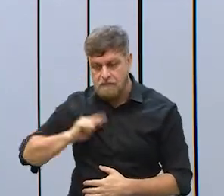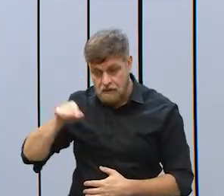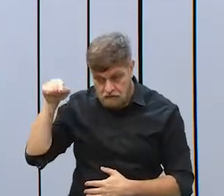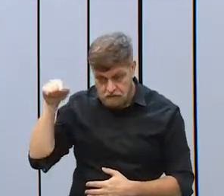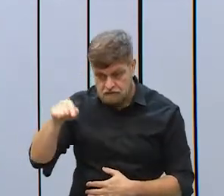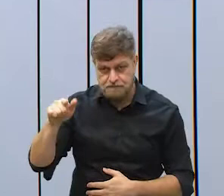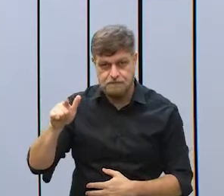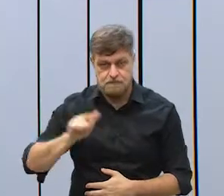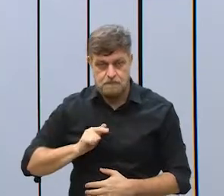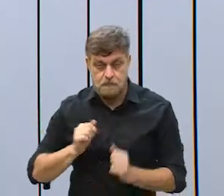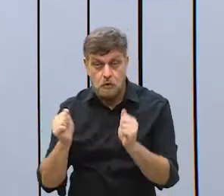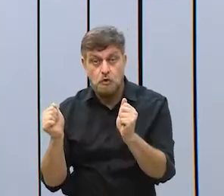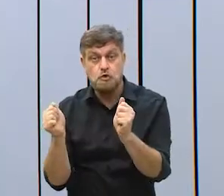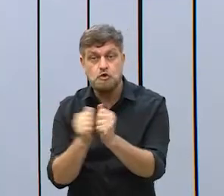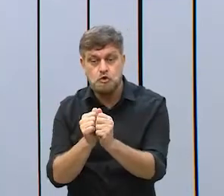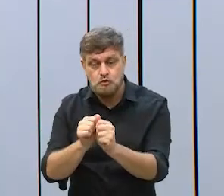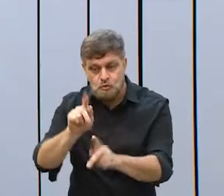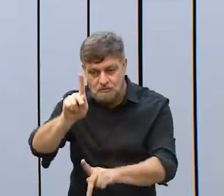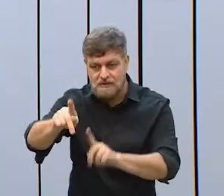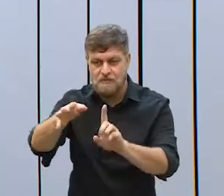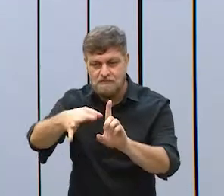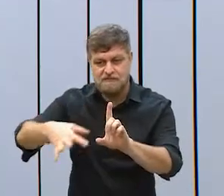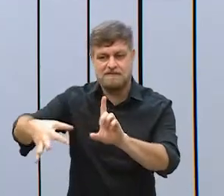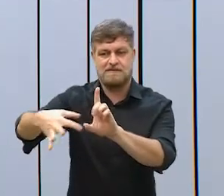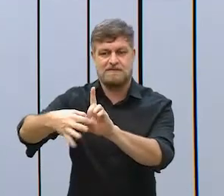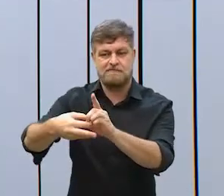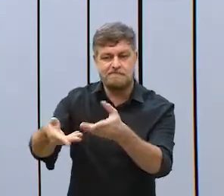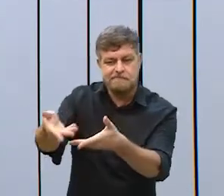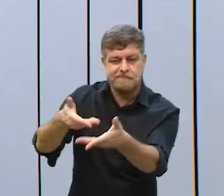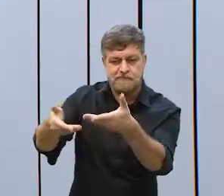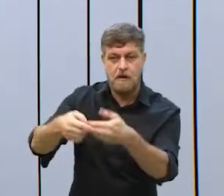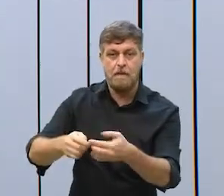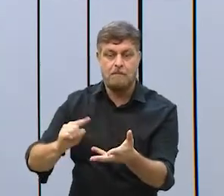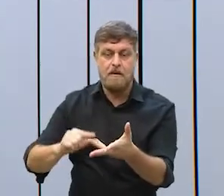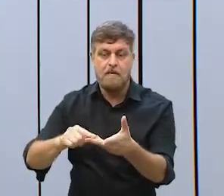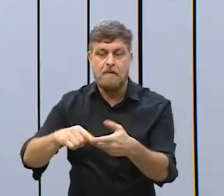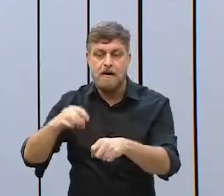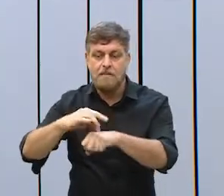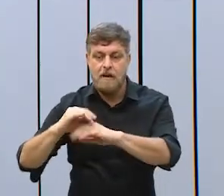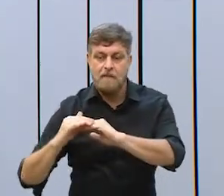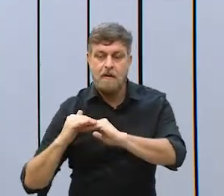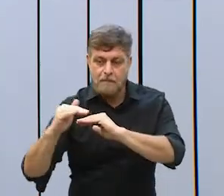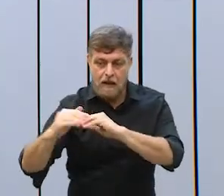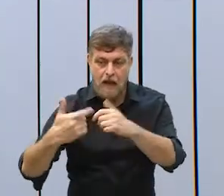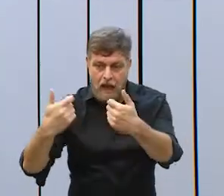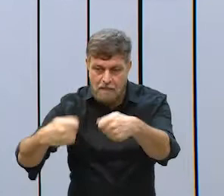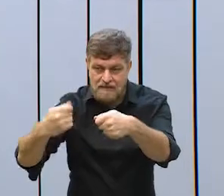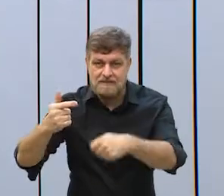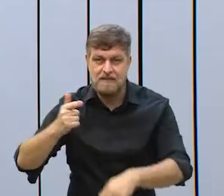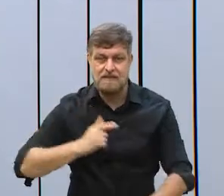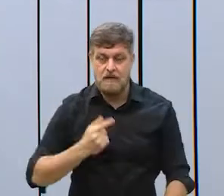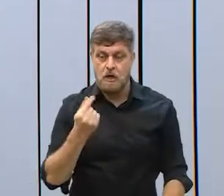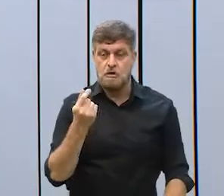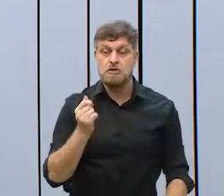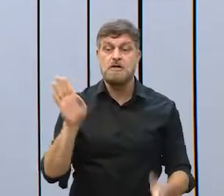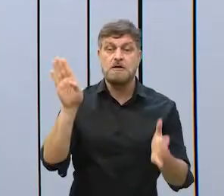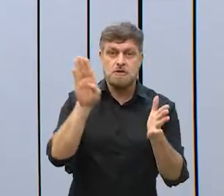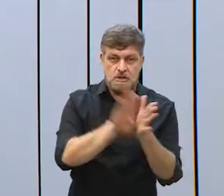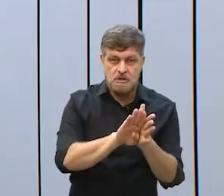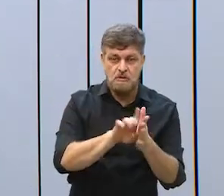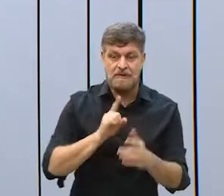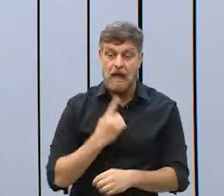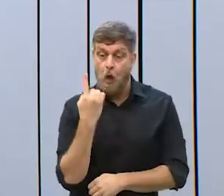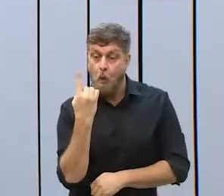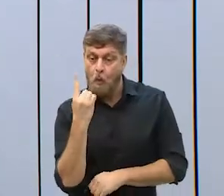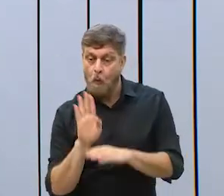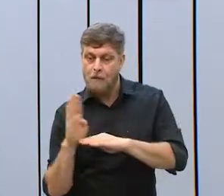a questão junto ao cidadão local. Ou seja, nós precisamos asfaltar 5 bairros, mas chegou o dinheiro, a verba para asfaltar